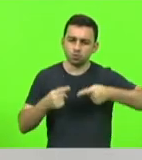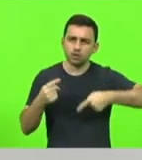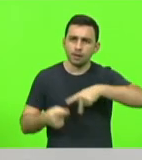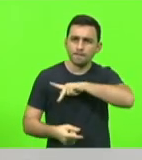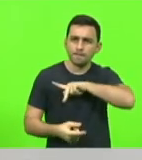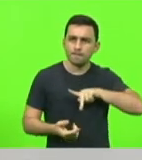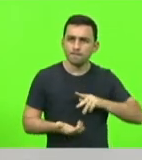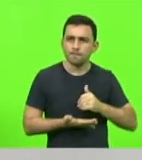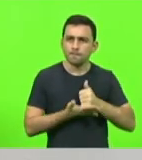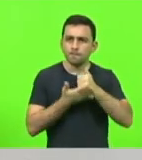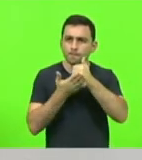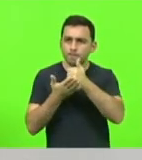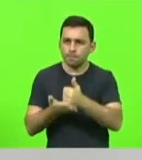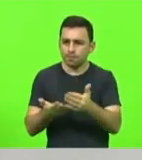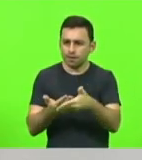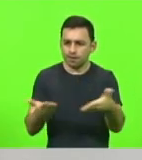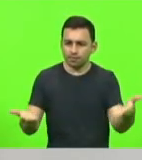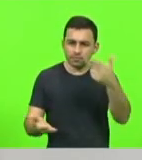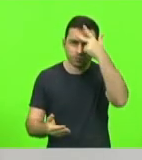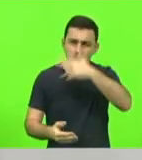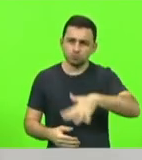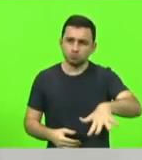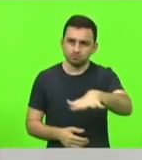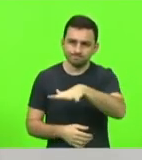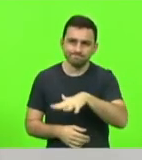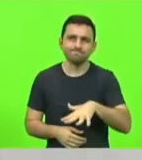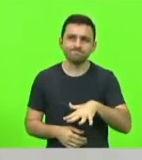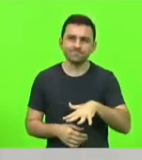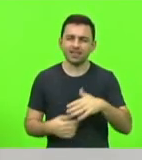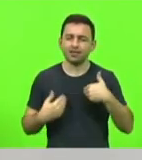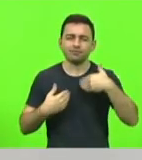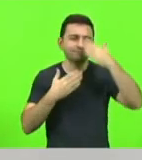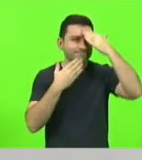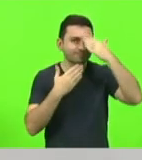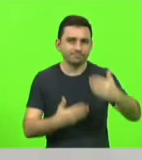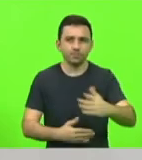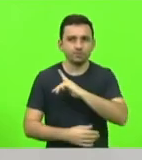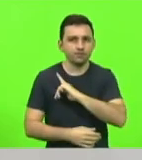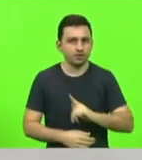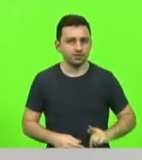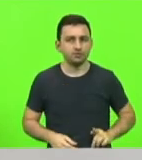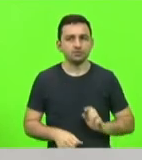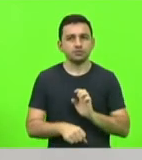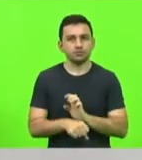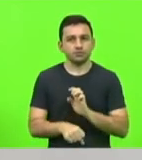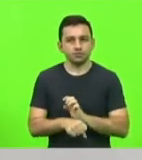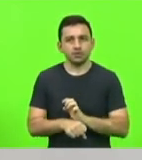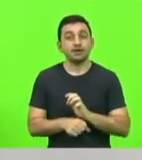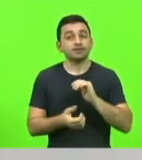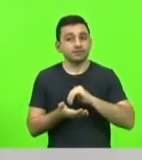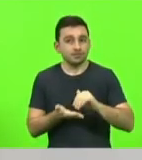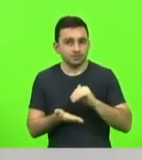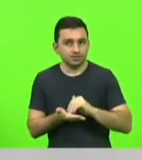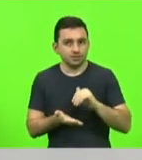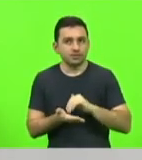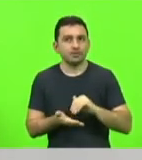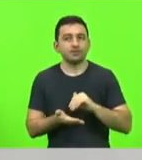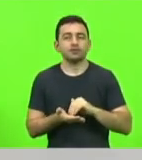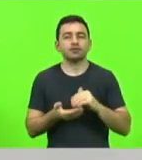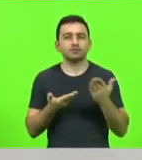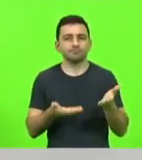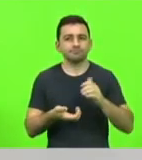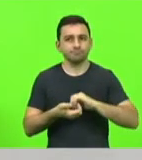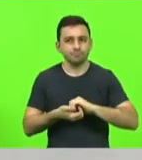essas pessoas. Faço aqui um agradecimento especial ao governo do Estado, à Secretaria da Casa Civil,